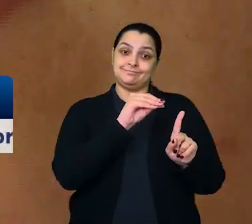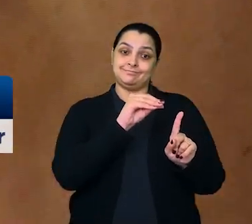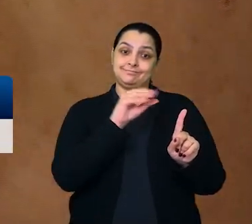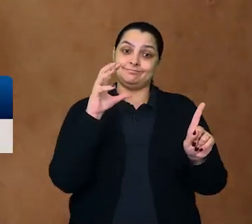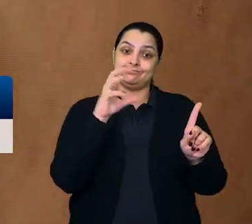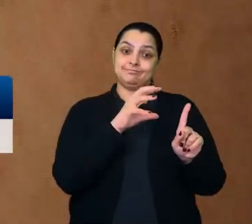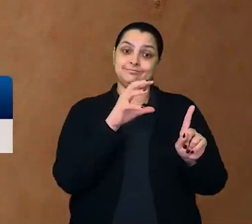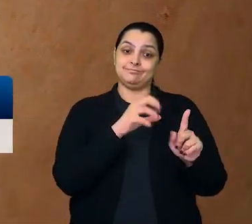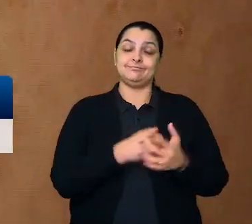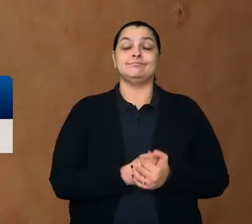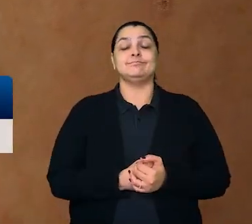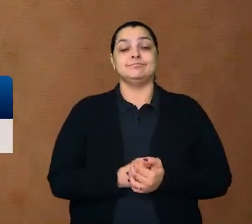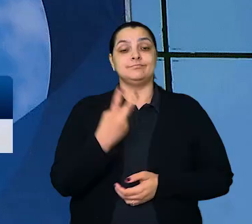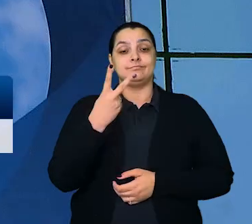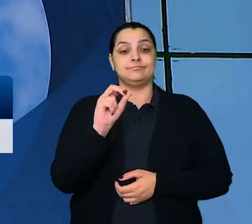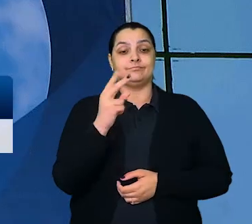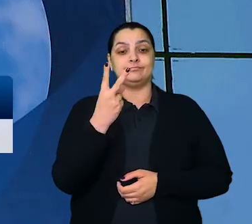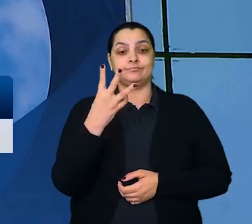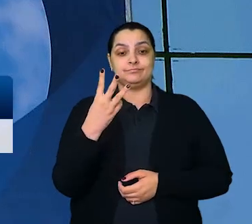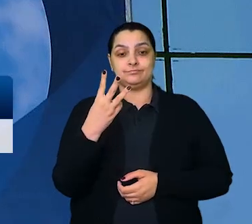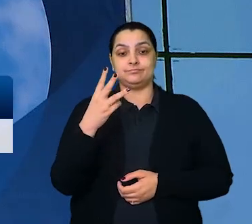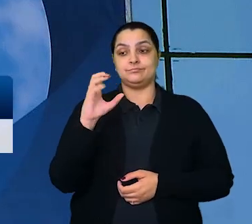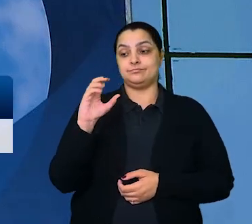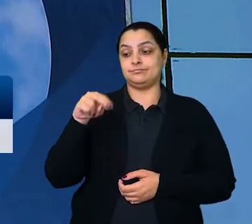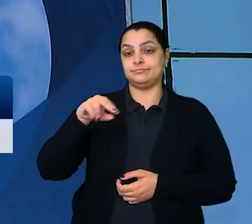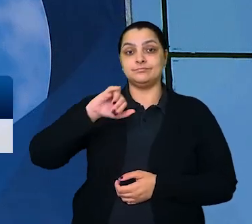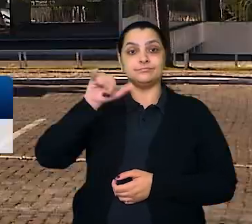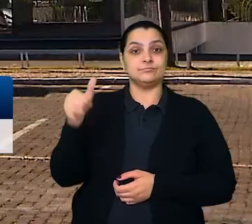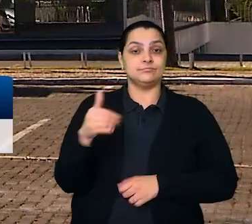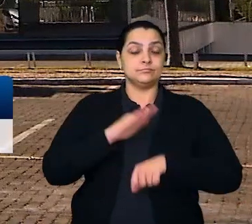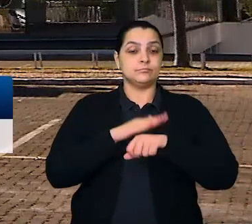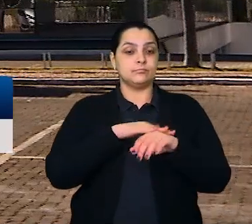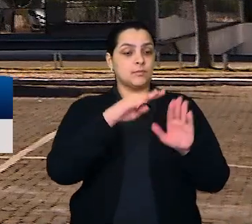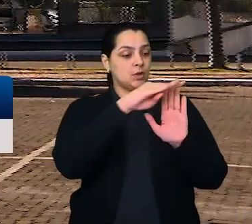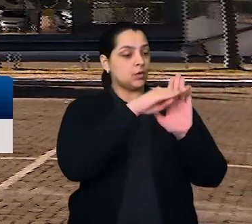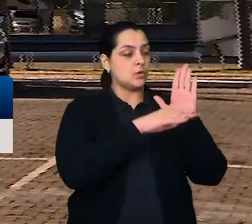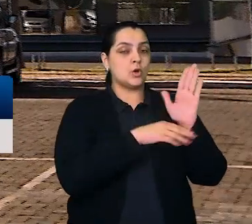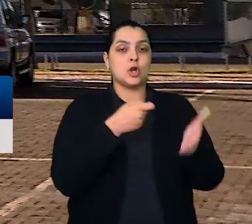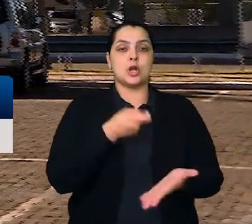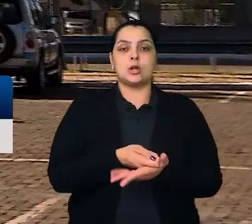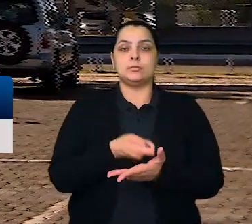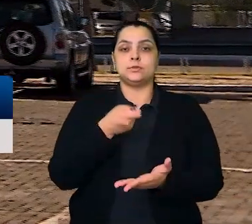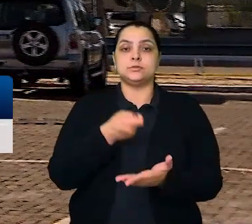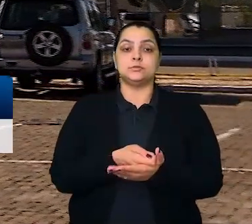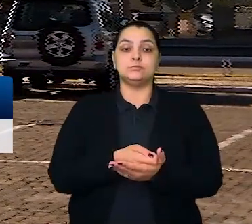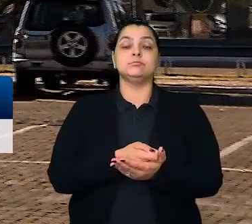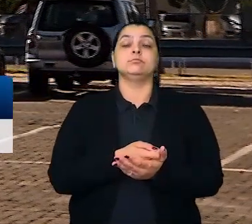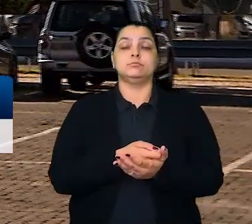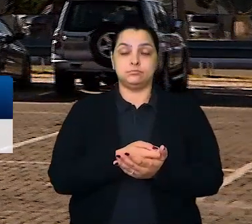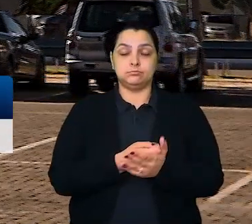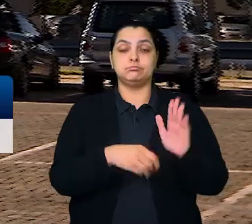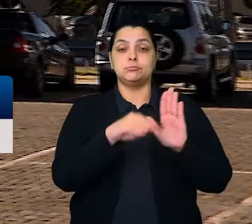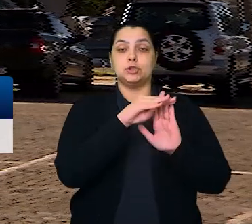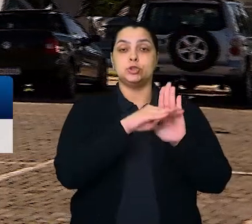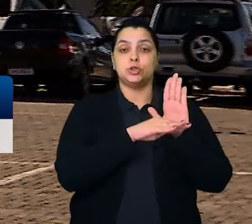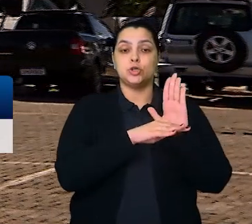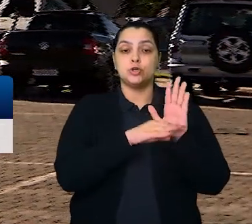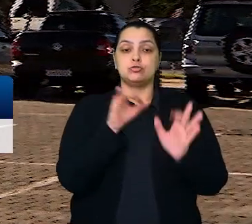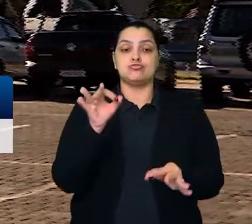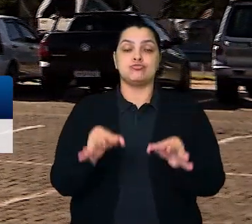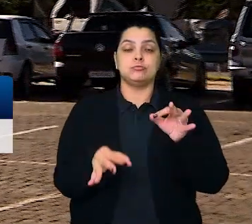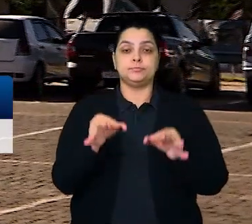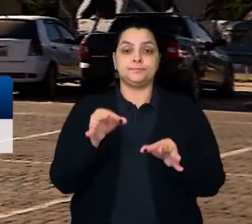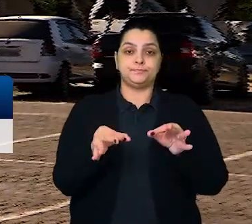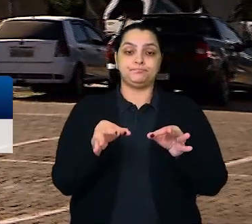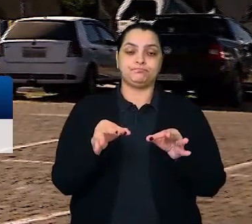Por isso, em 2023, o Conselho Nacional de Justiça estabeleceu a obrigatoriedade da adoção do protocolo para